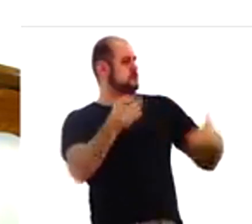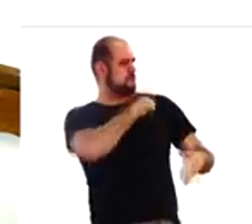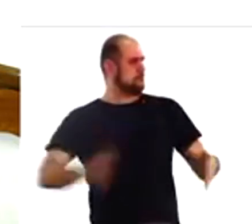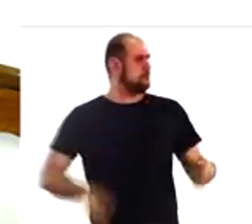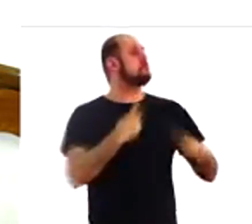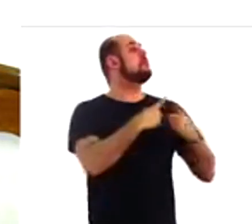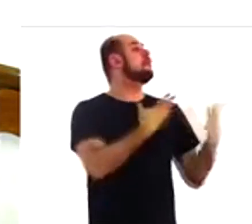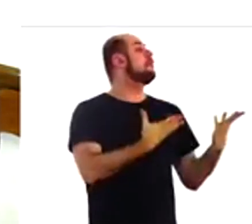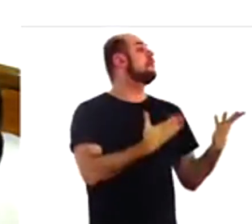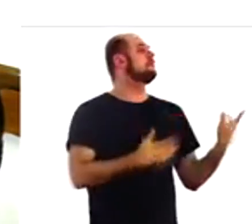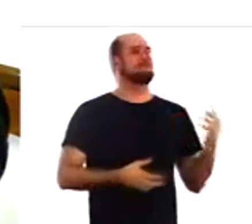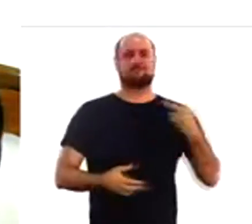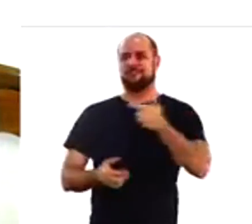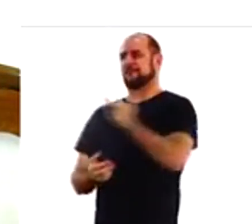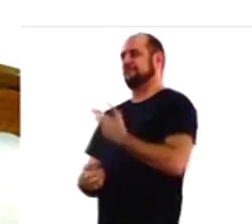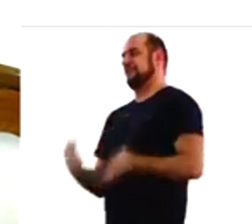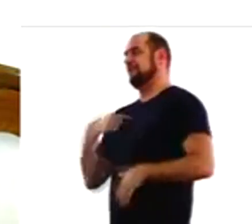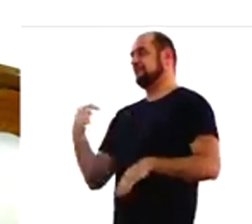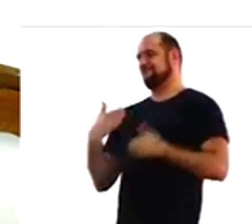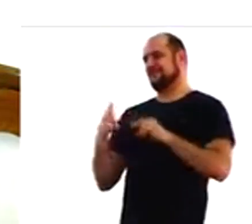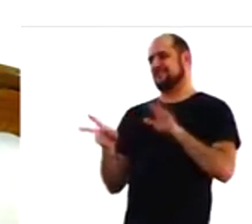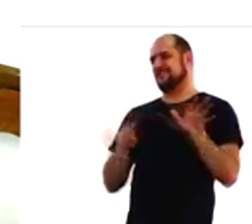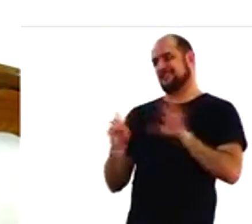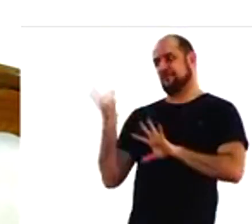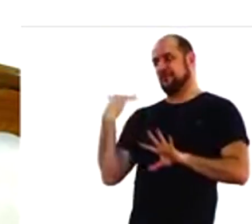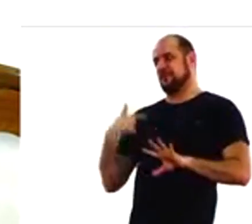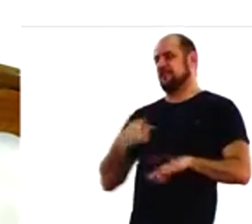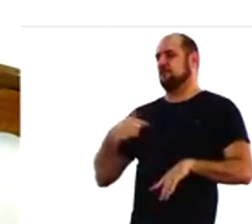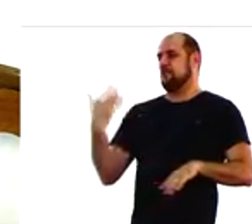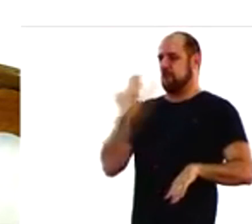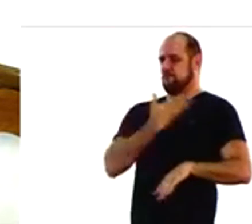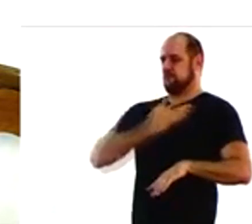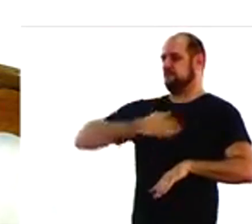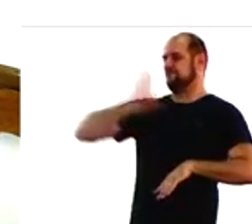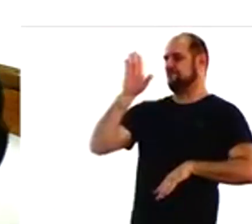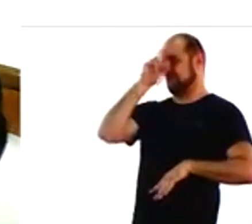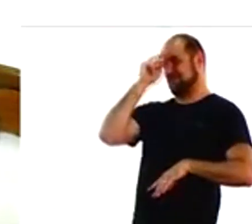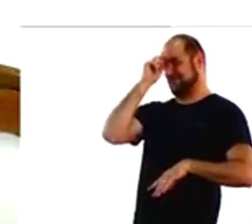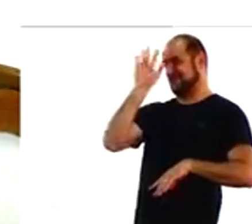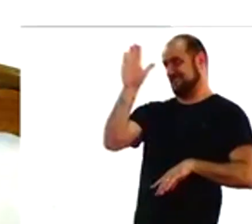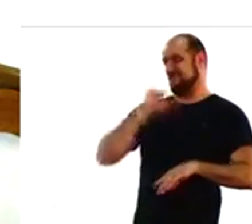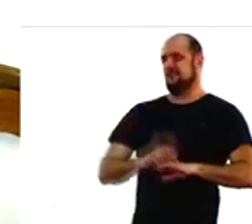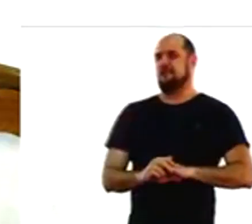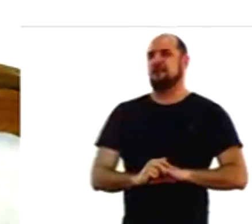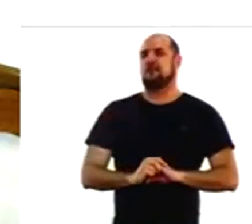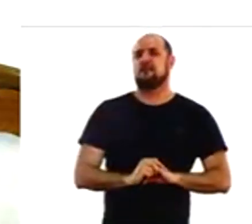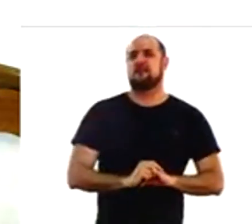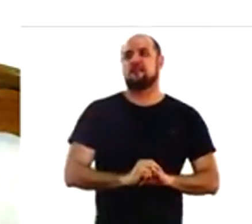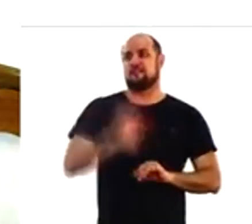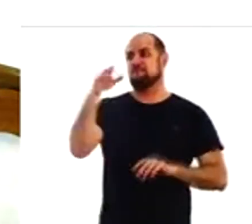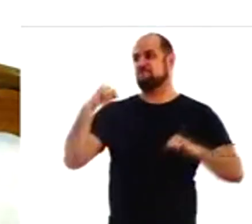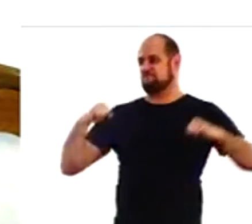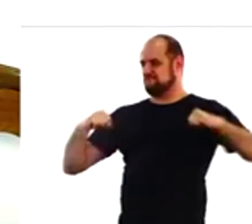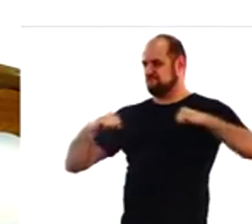ele disse, é que nessa semana eu fui visitar um amigo meu no hospital, que num choque de